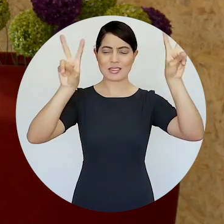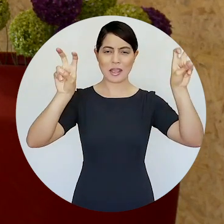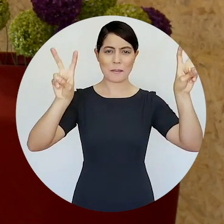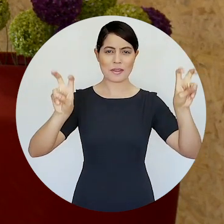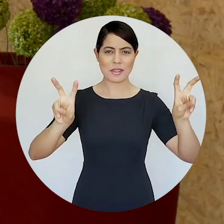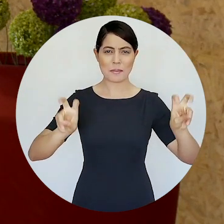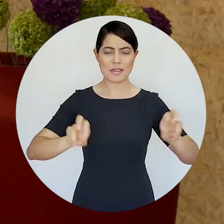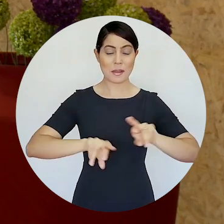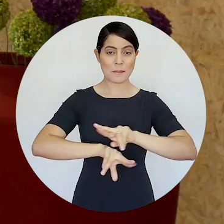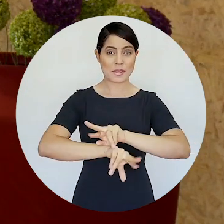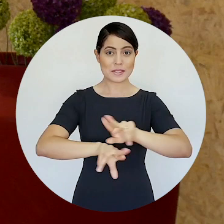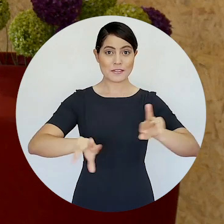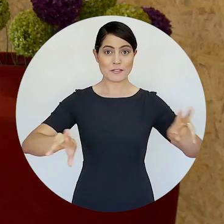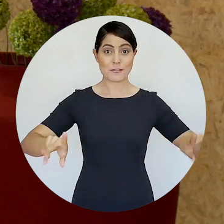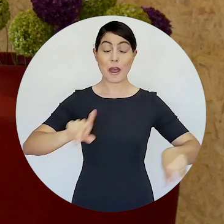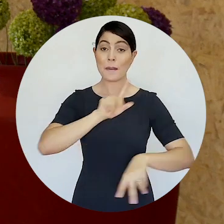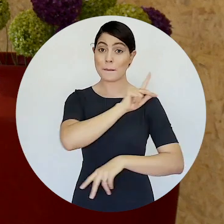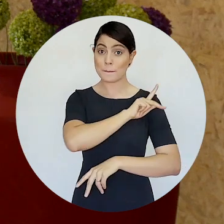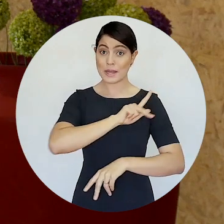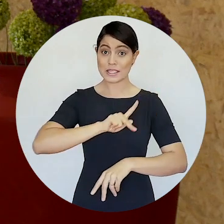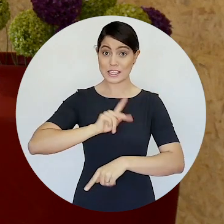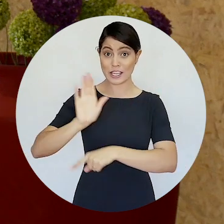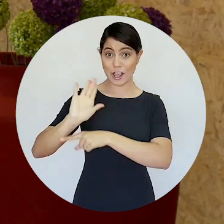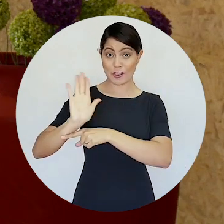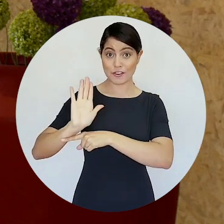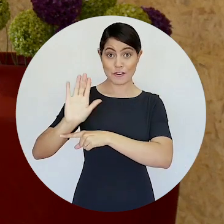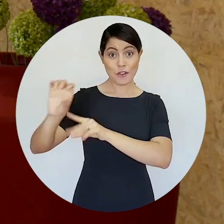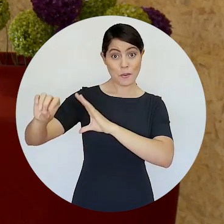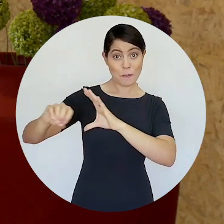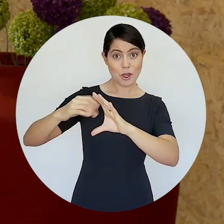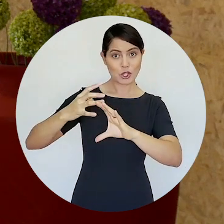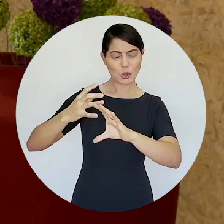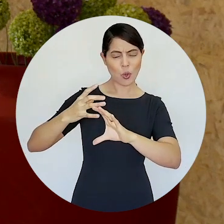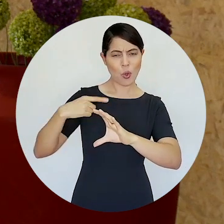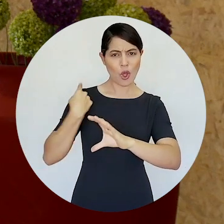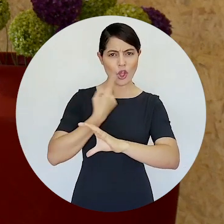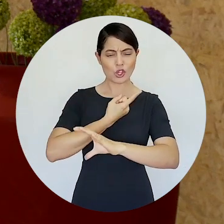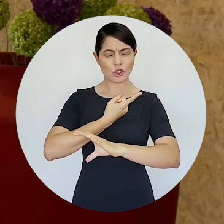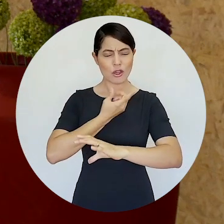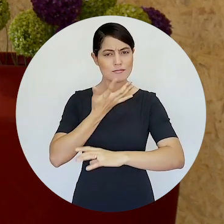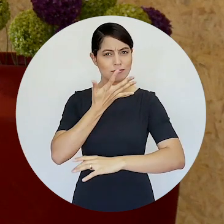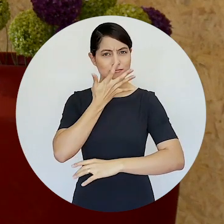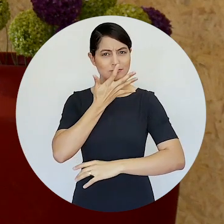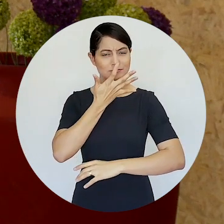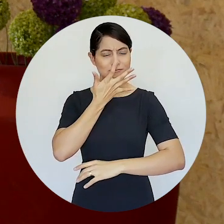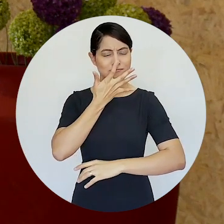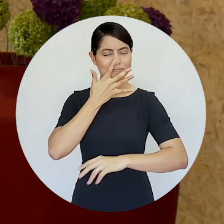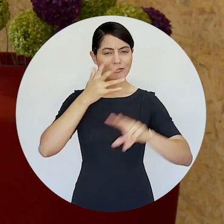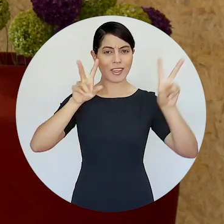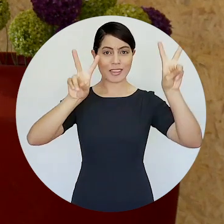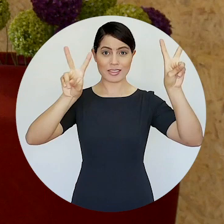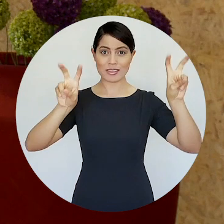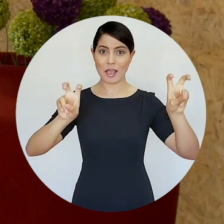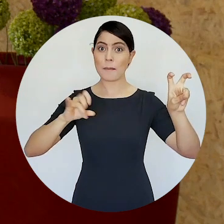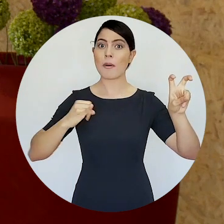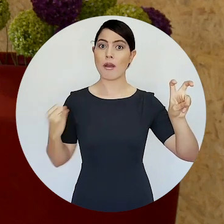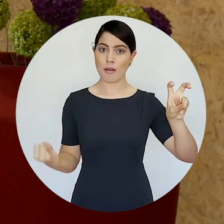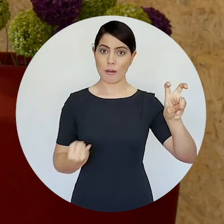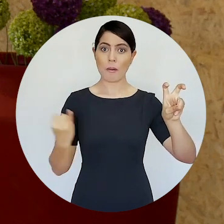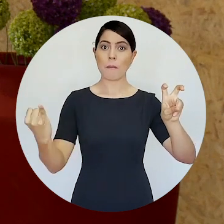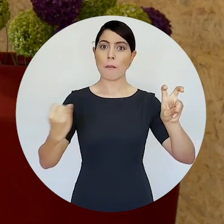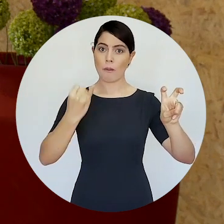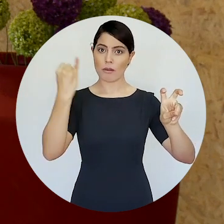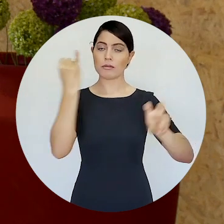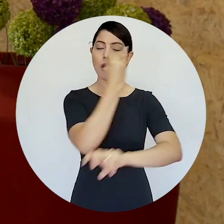de comissões seccionais do tema enviaram vídeos para a nossa equipe para que todos nós fôssemos conscientizados sobre